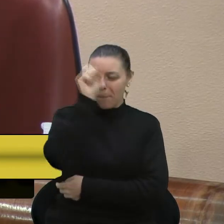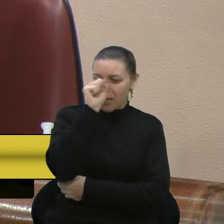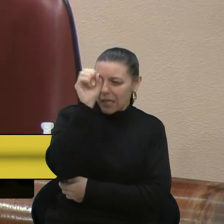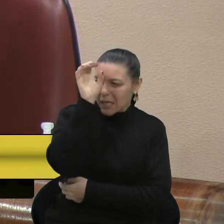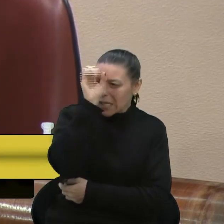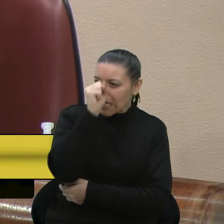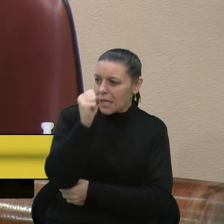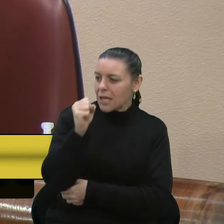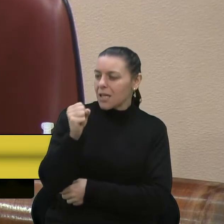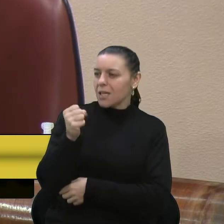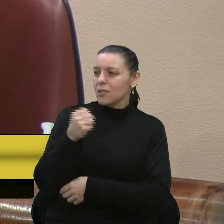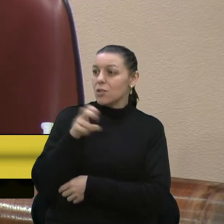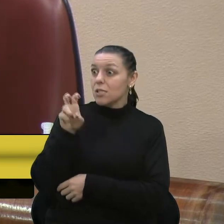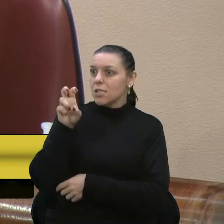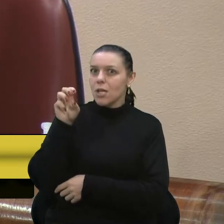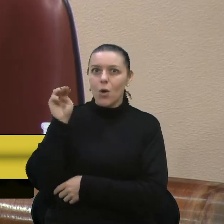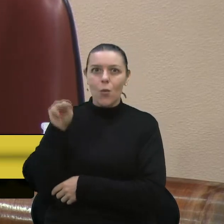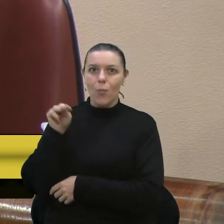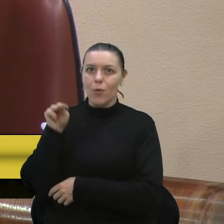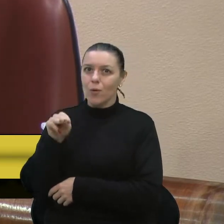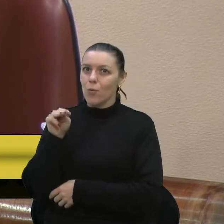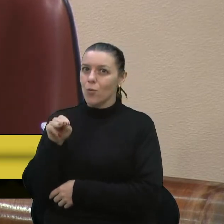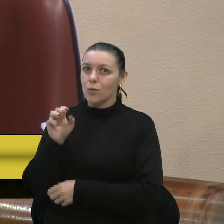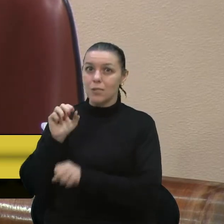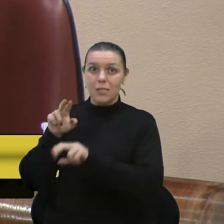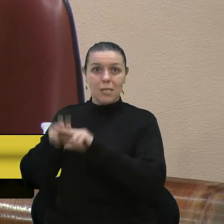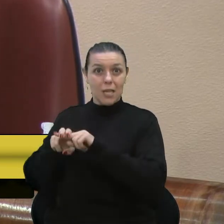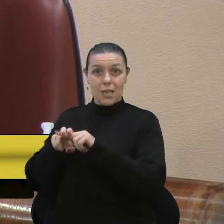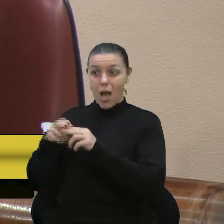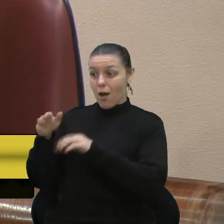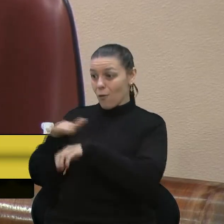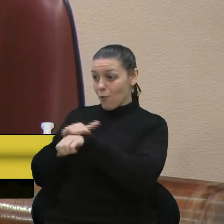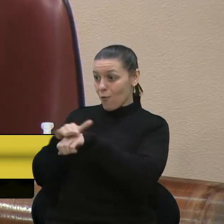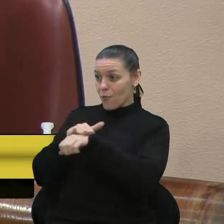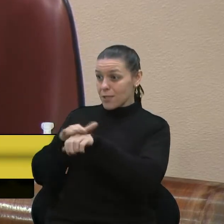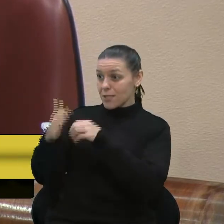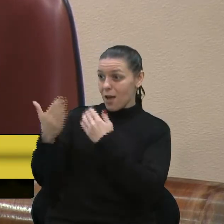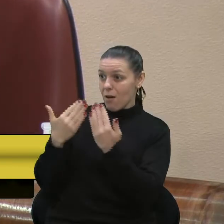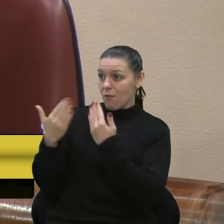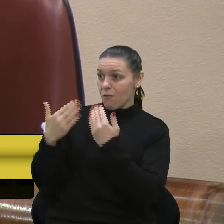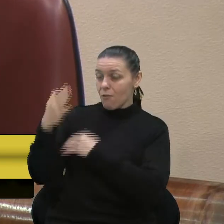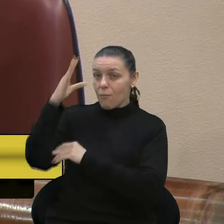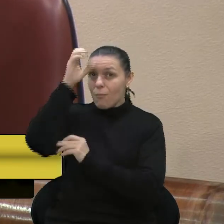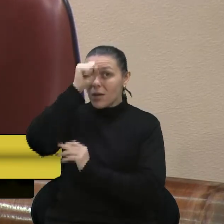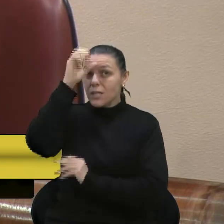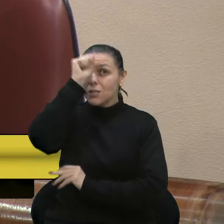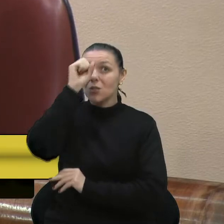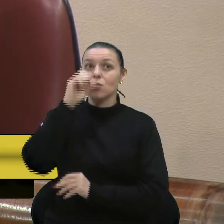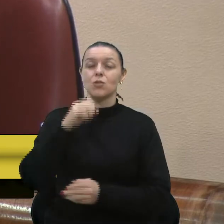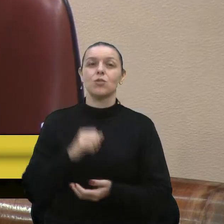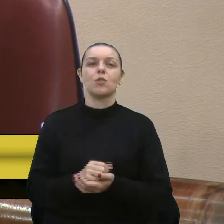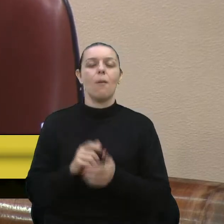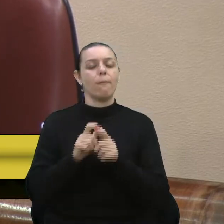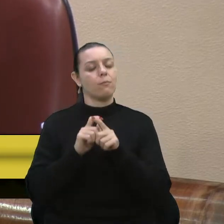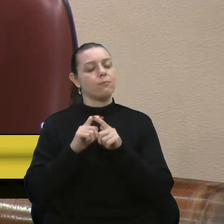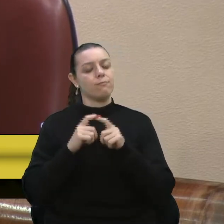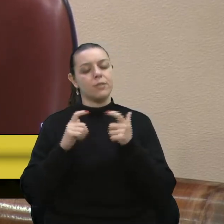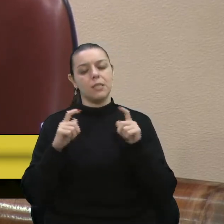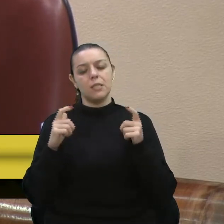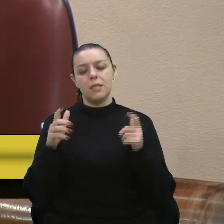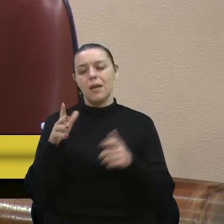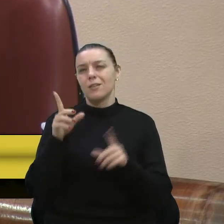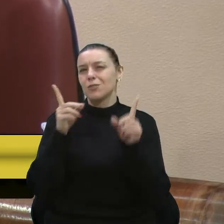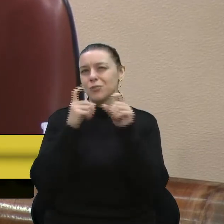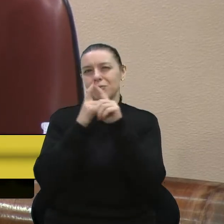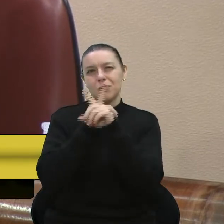ele, que fosse por 5 minutos, engrandecia a gente de uma maneira muito difícil de